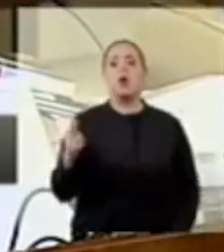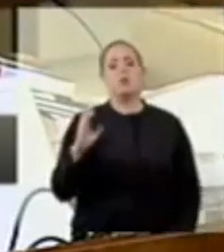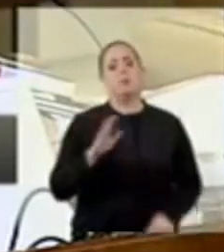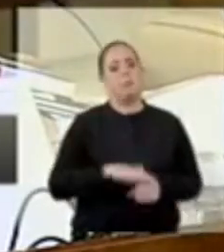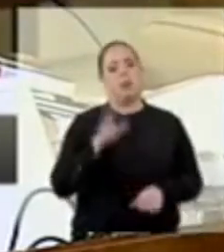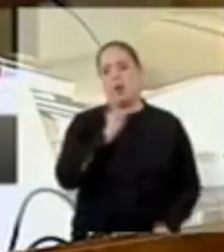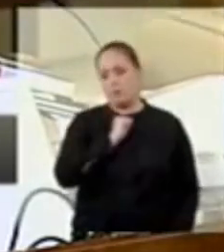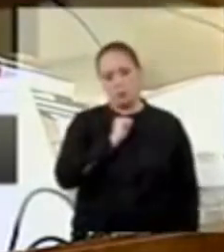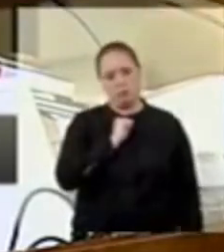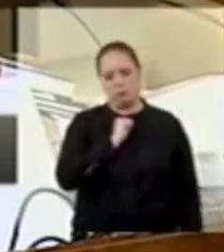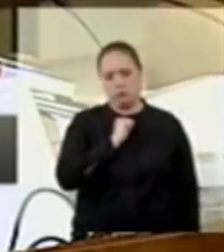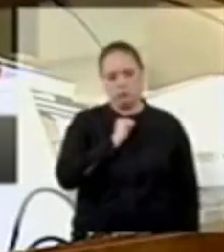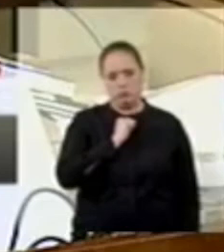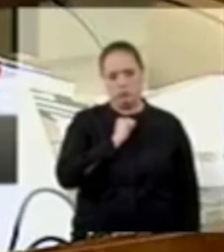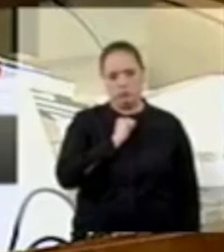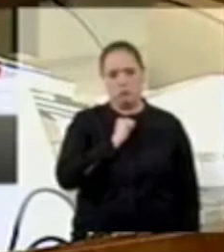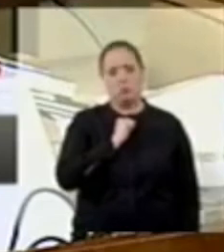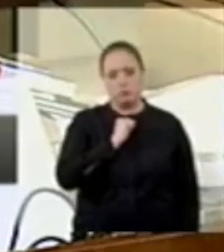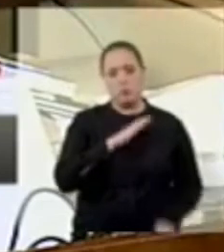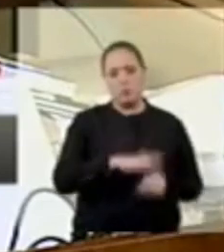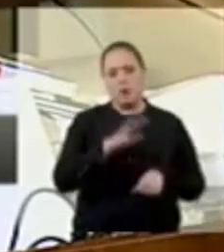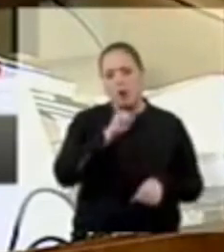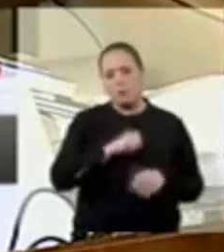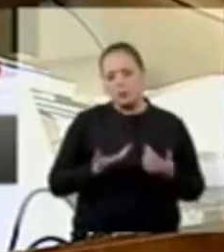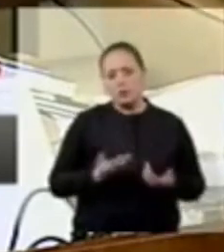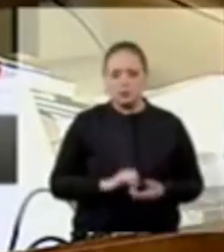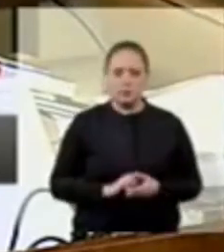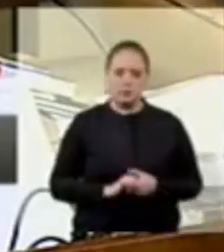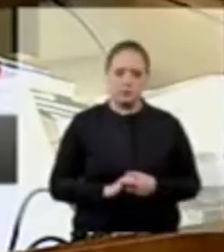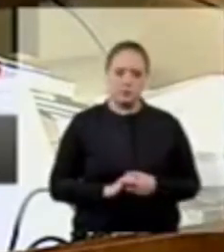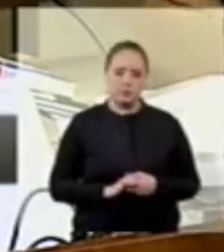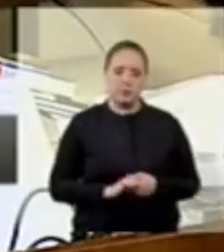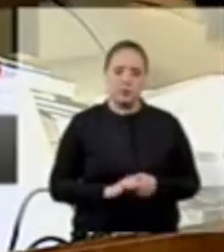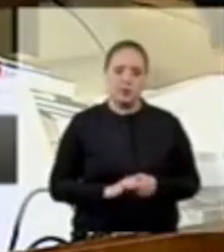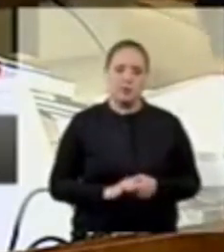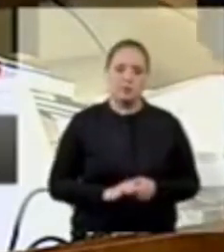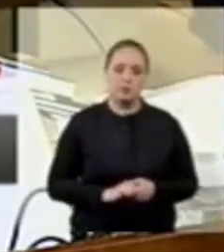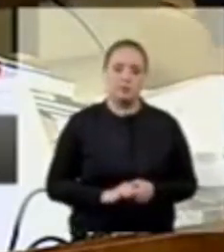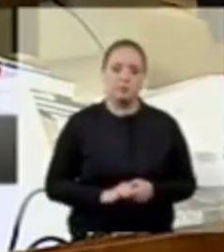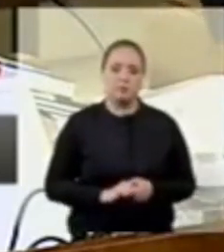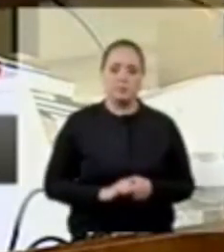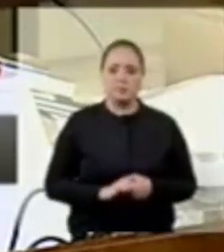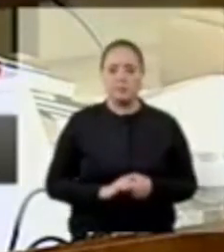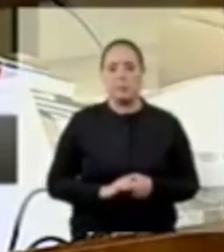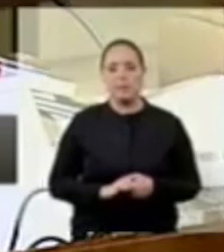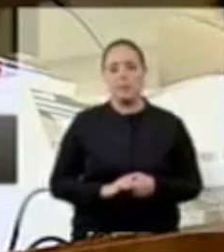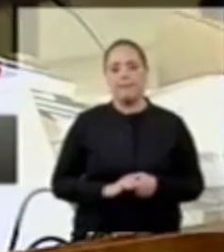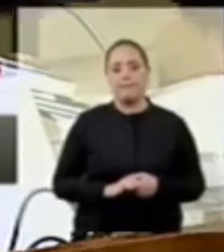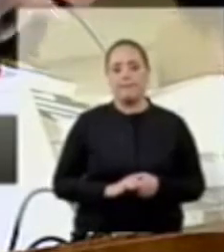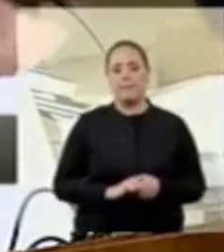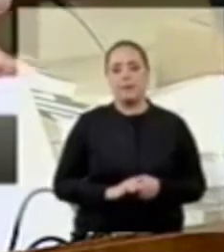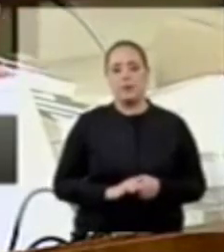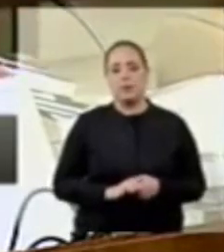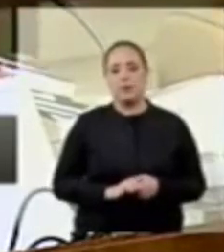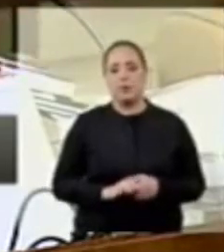rápido a menos e esse evidentemente não é essa não é evidentemente a motivação aqui a menos que esteja